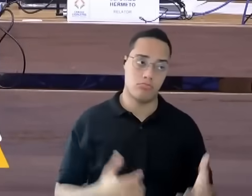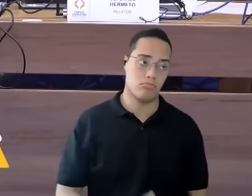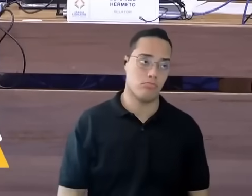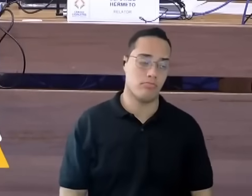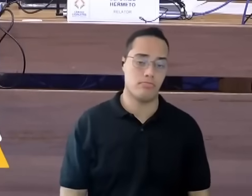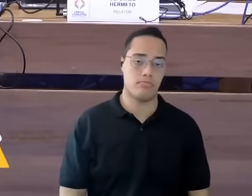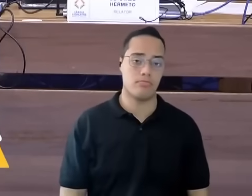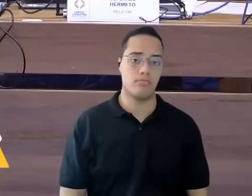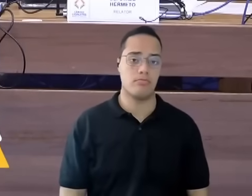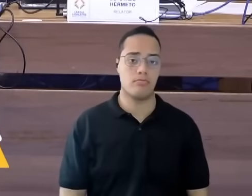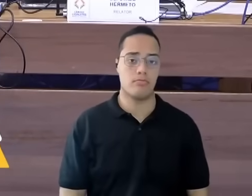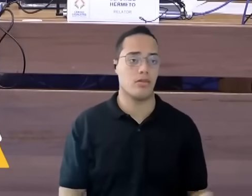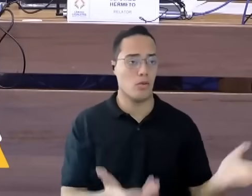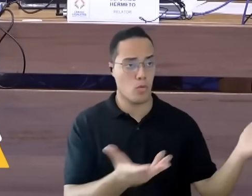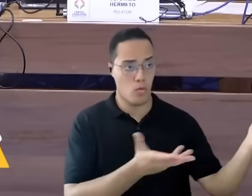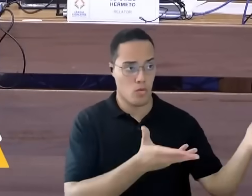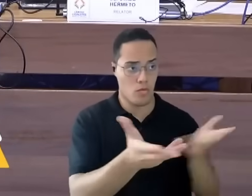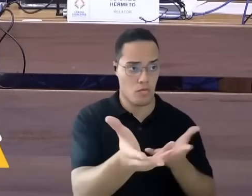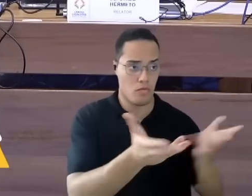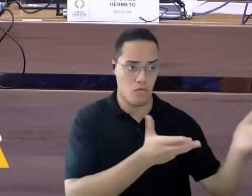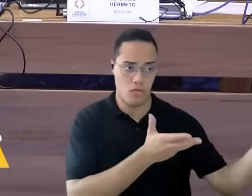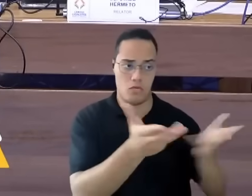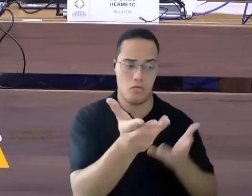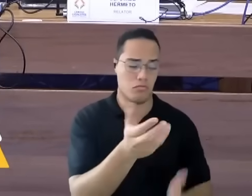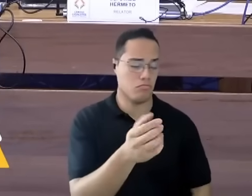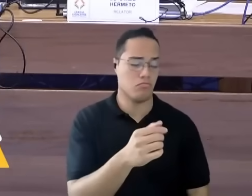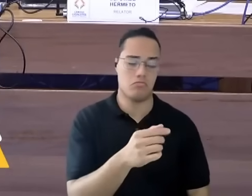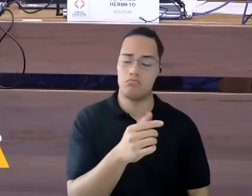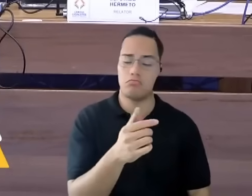realmente ele não foi produtivo